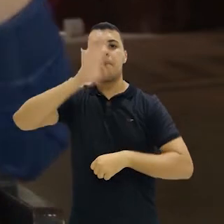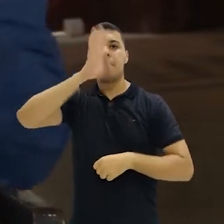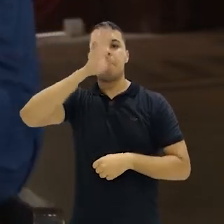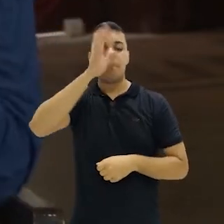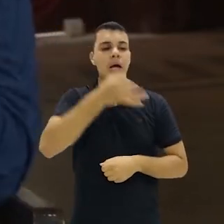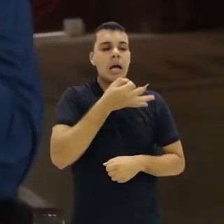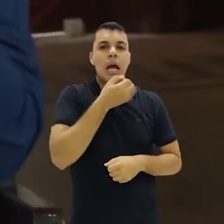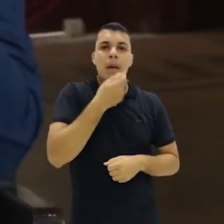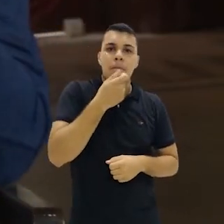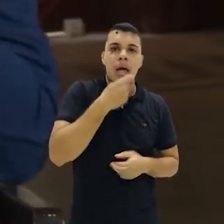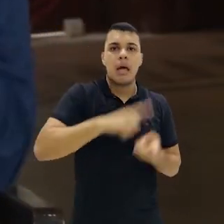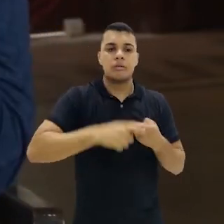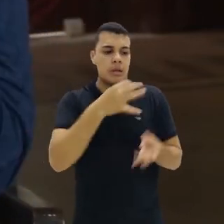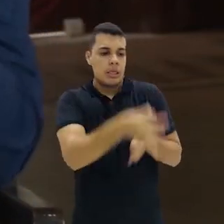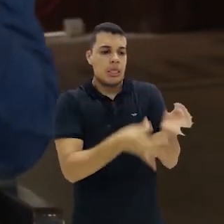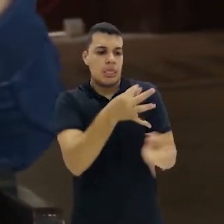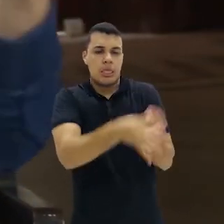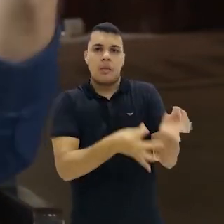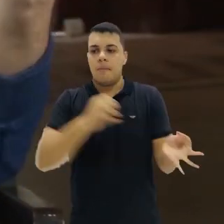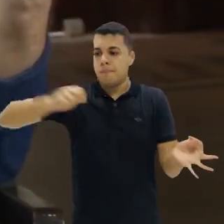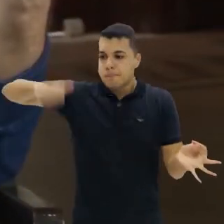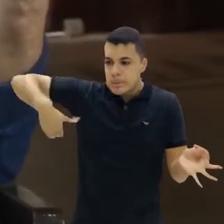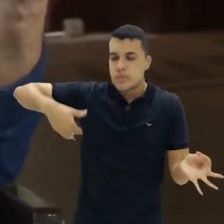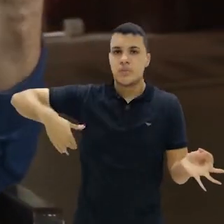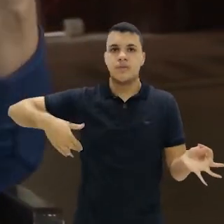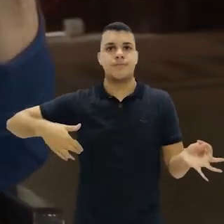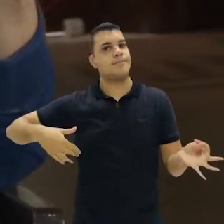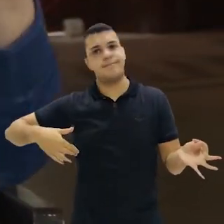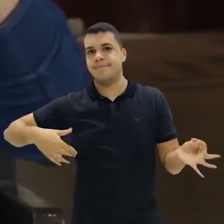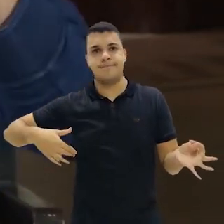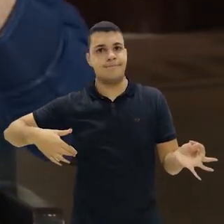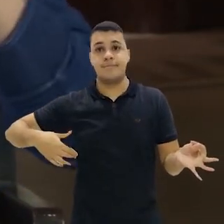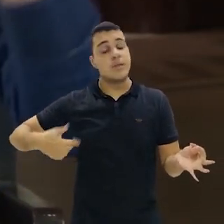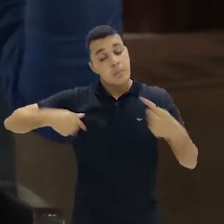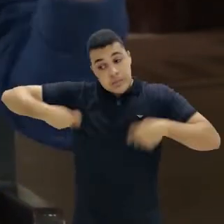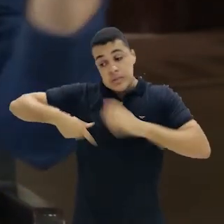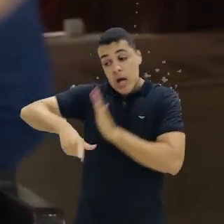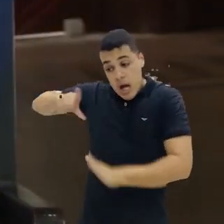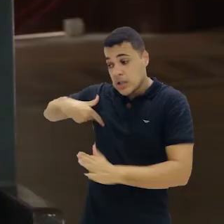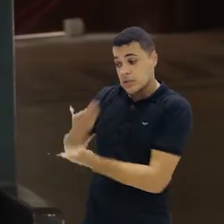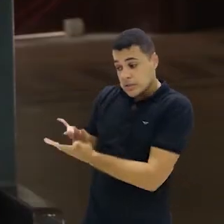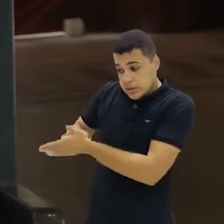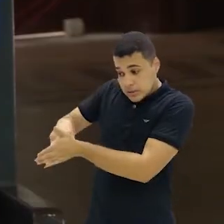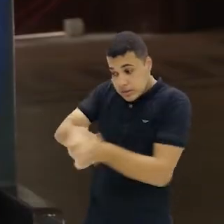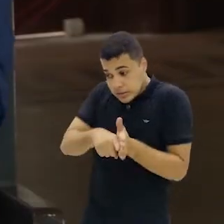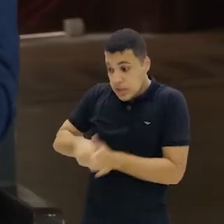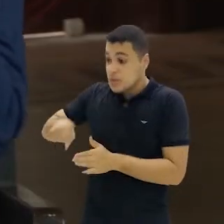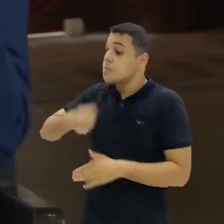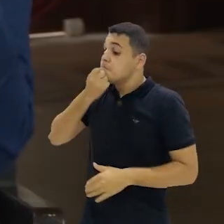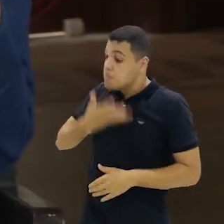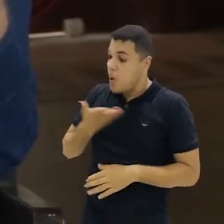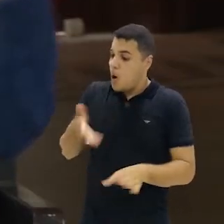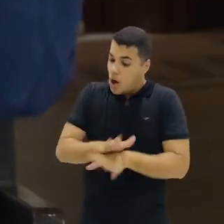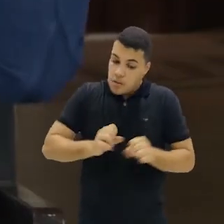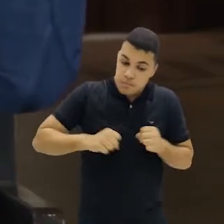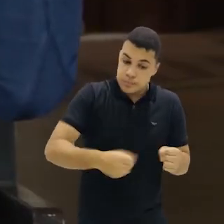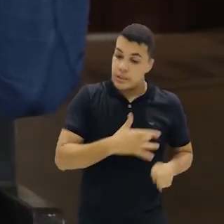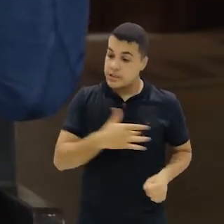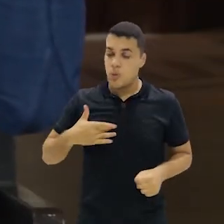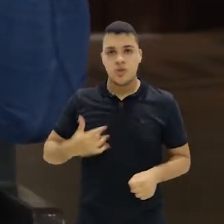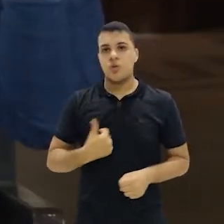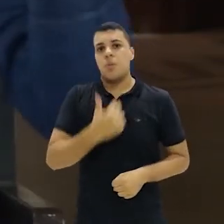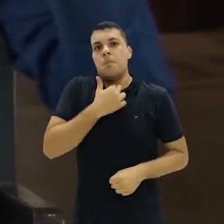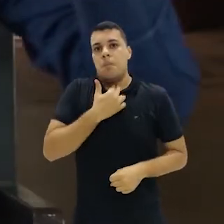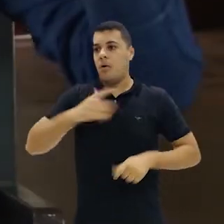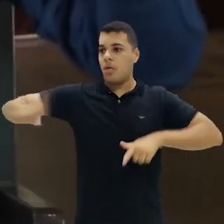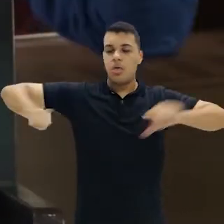ou que supostamente é nocivo para a saúde. Eu não poderia randomizar as pessoas para dividir fumantes e não fumantes, né? Como a gente fez no